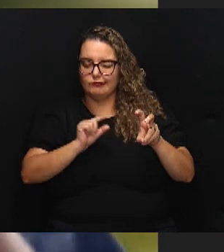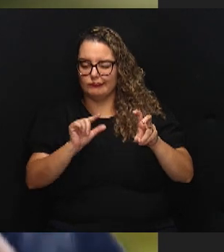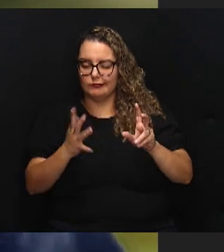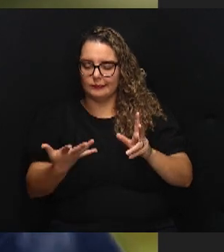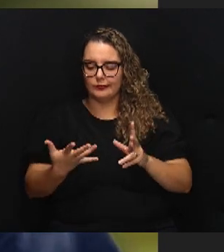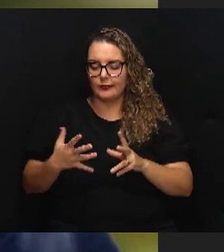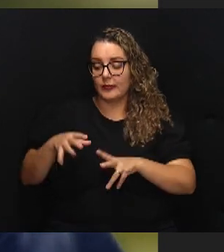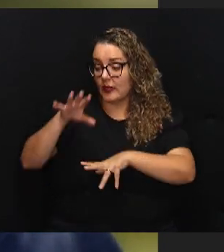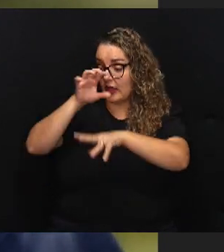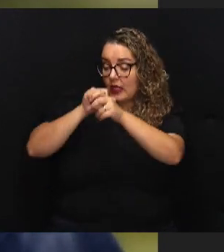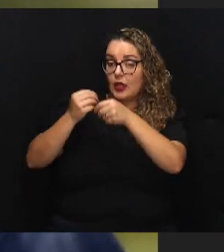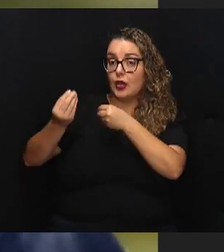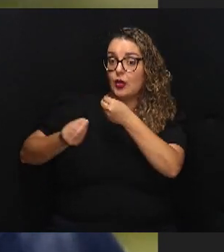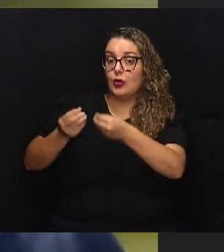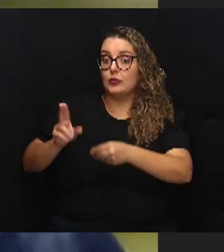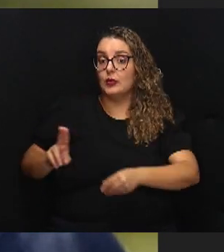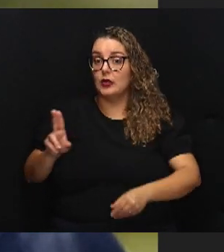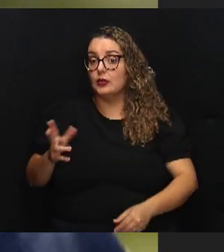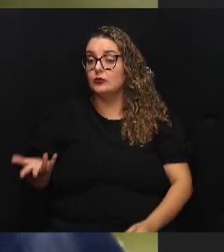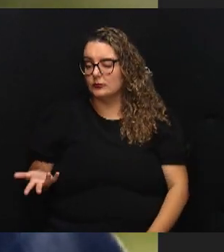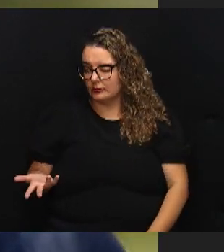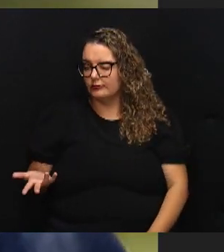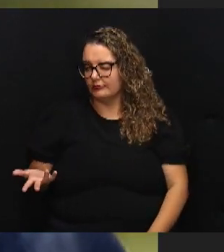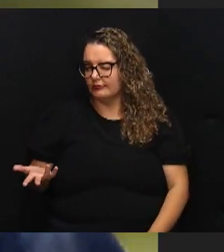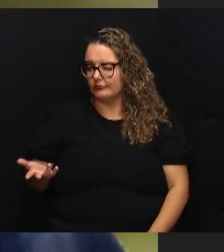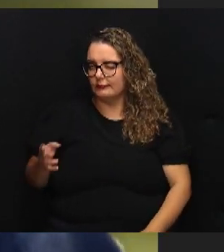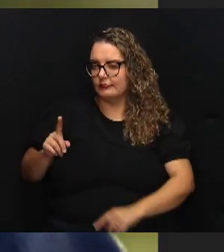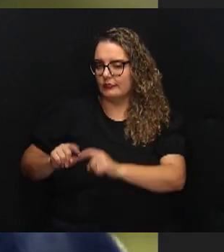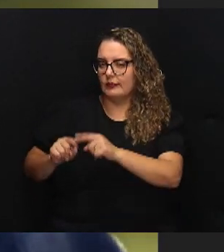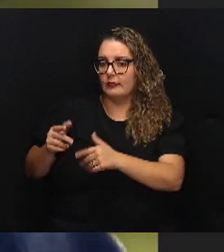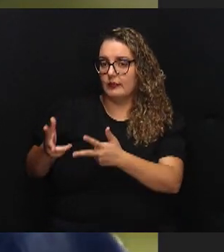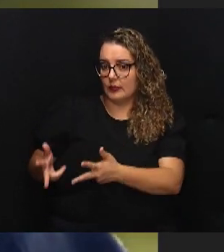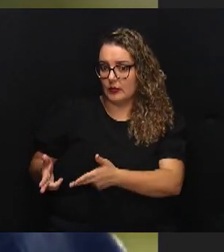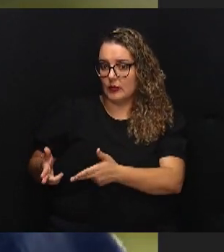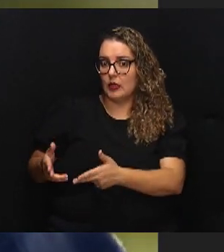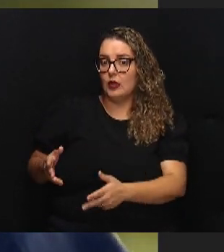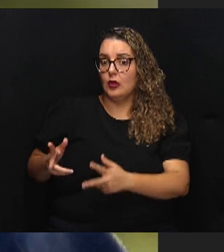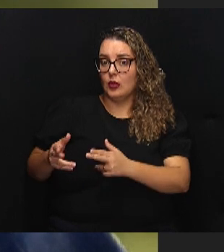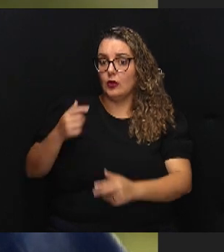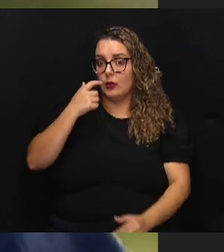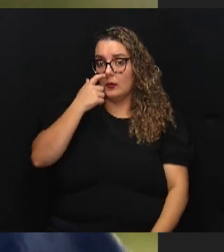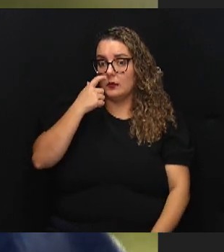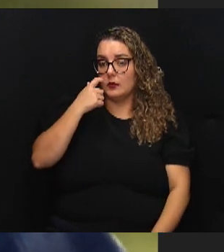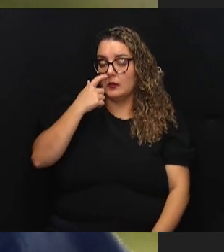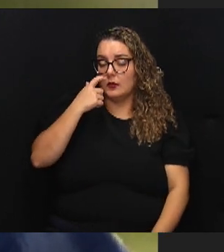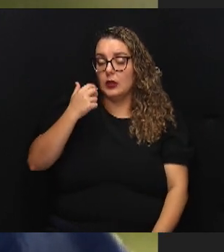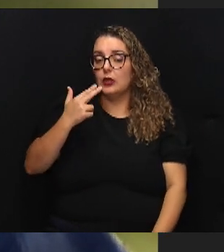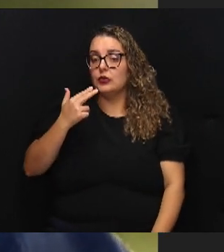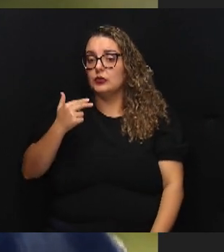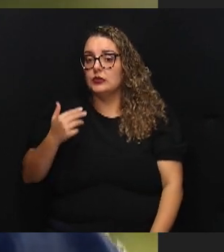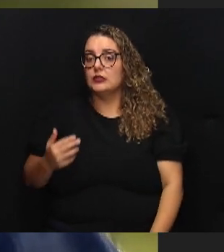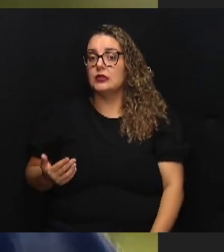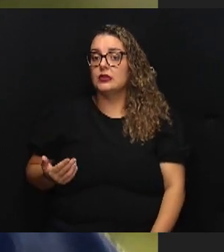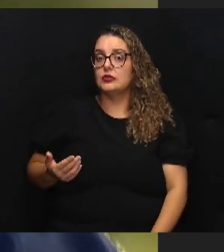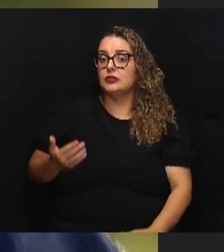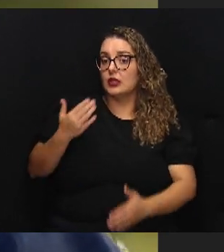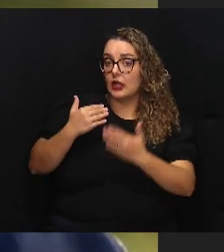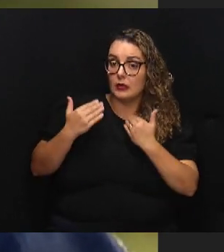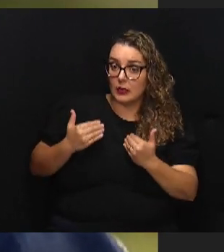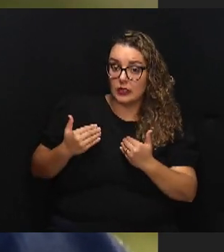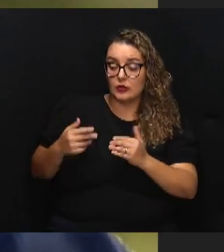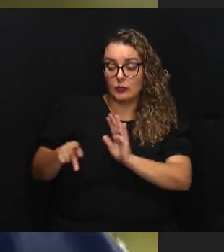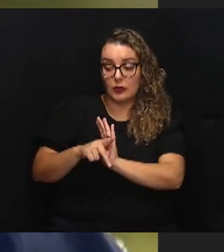aprenderam como utilizar esses materiais como fonte de alimentos de nutrientes. Então a gente foi estudar